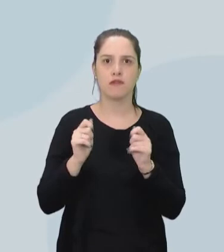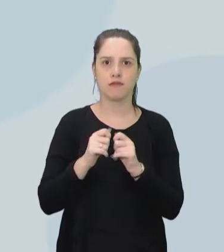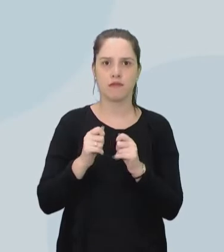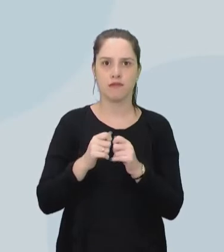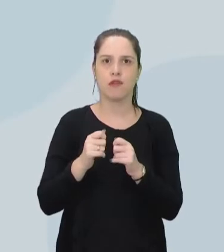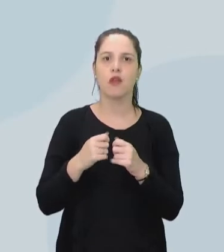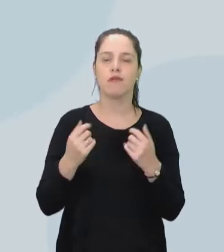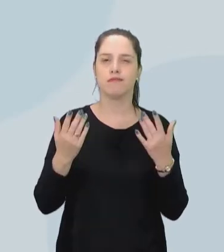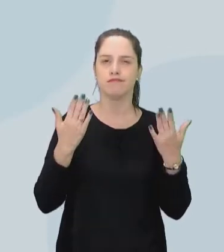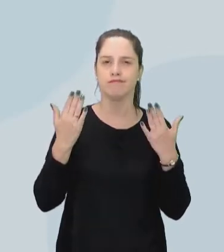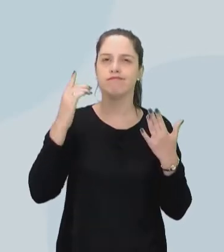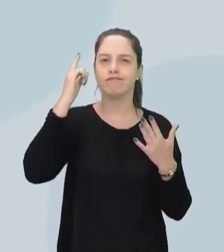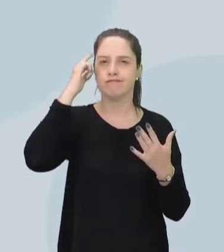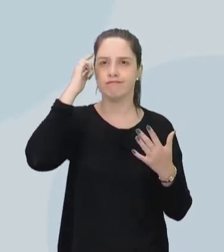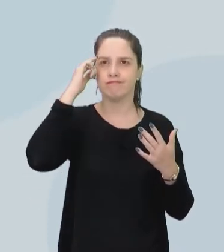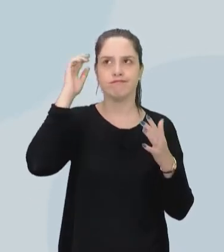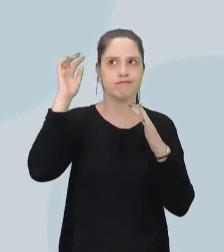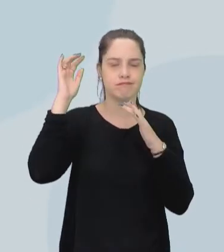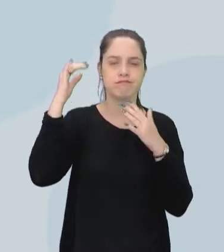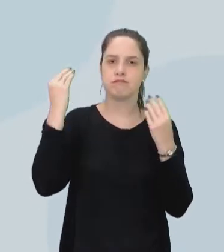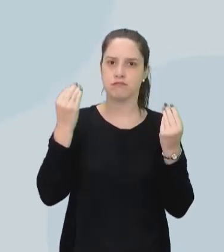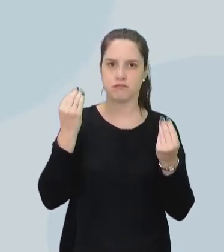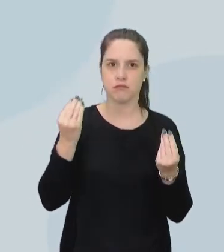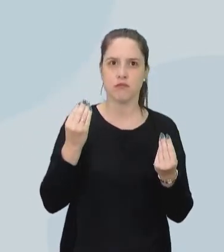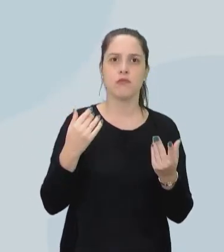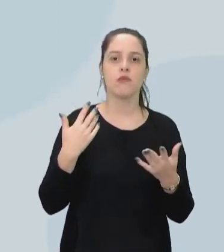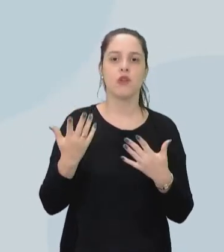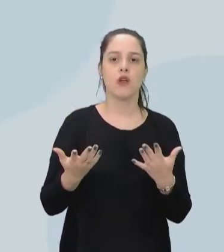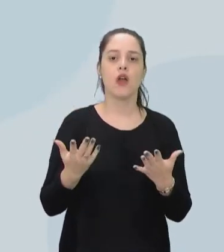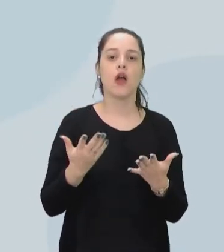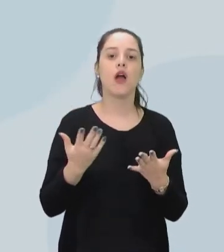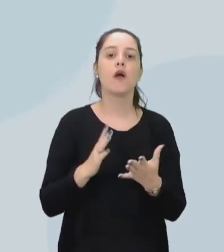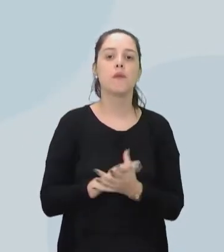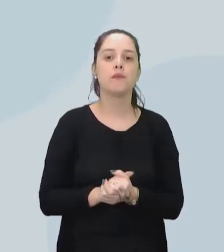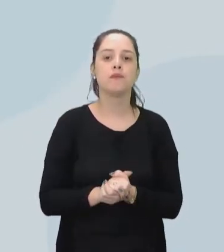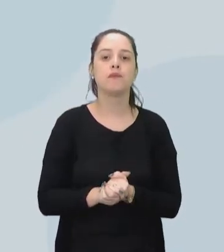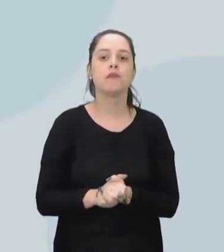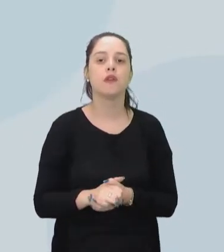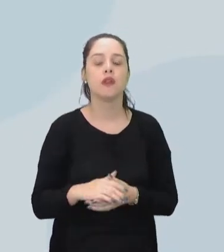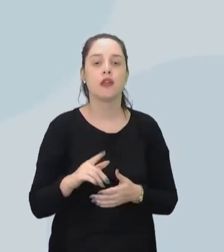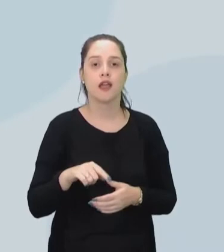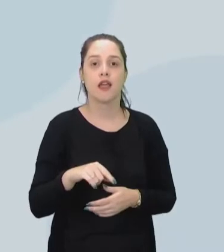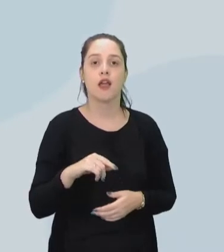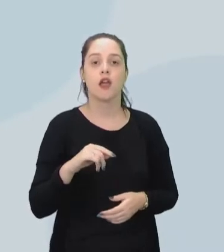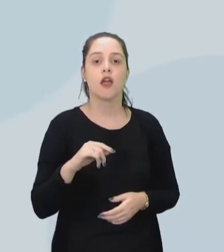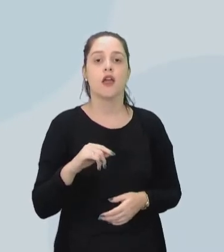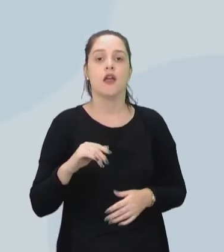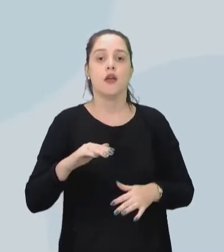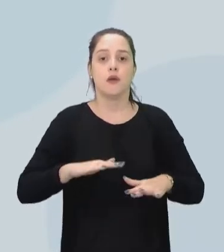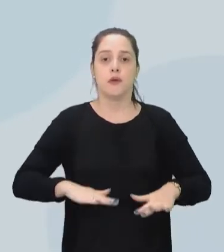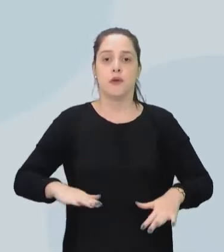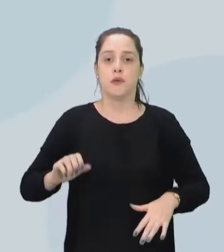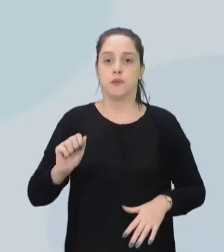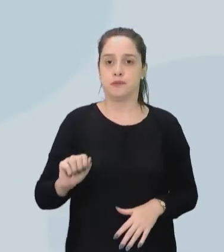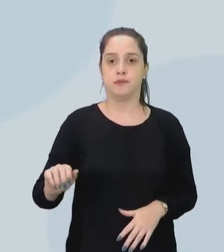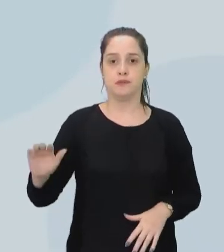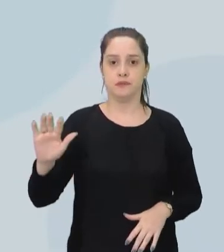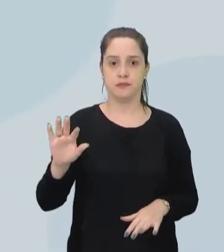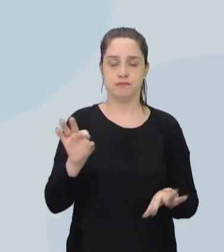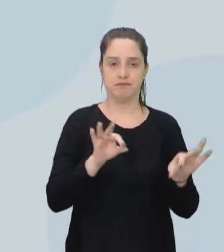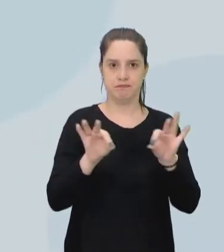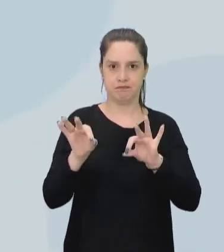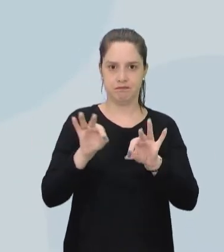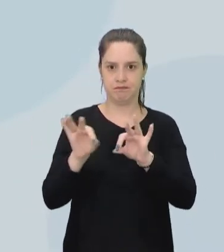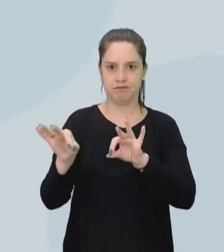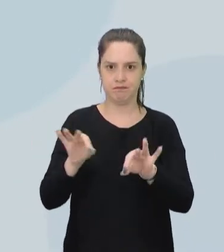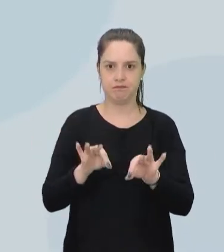batalha mental. Vamos lá. Paul Vidal de la Blache. Para la Blache, um Estado deve